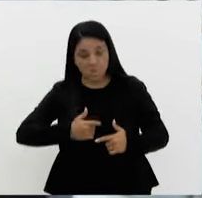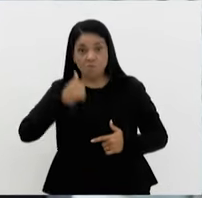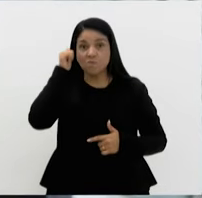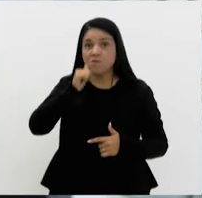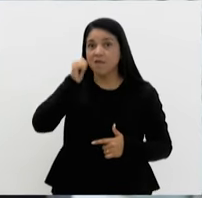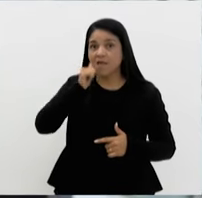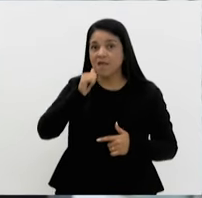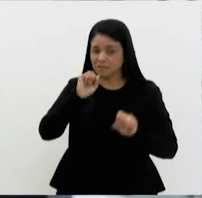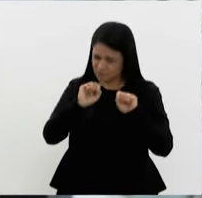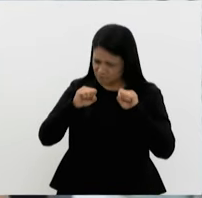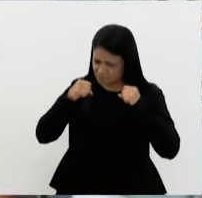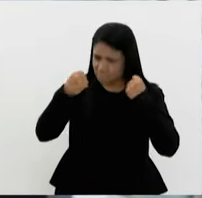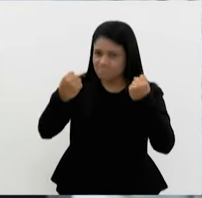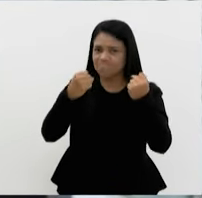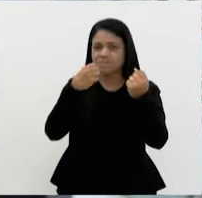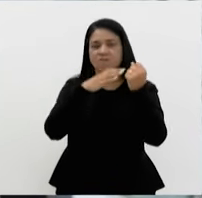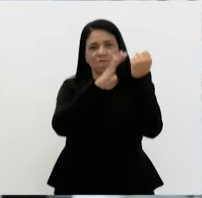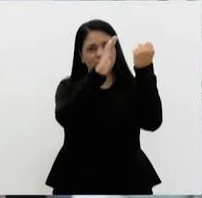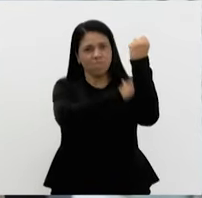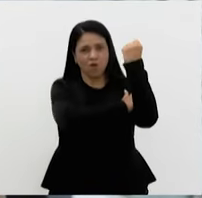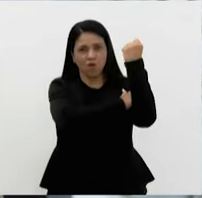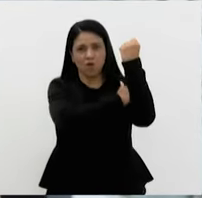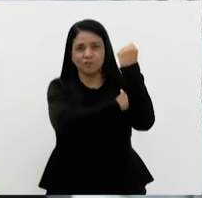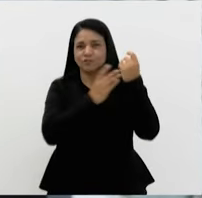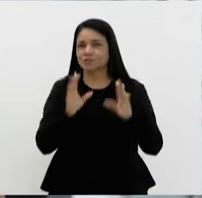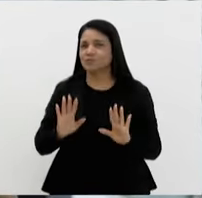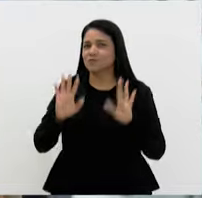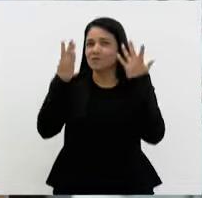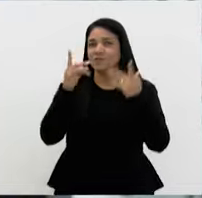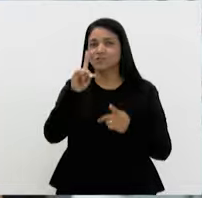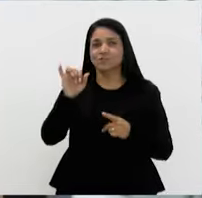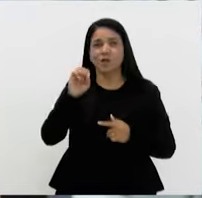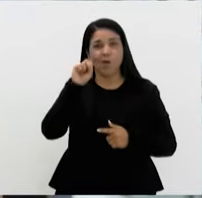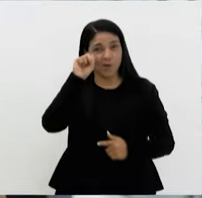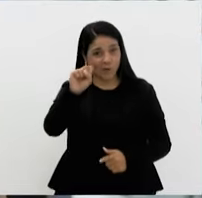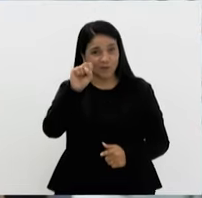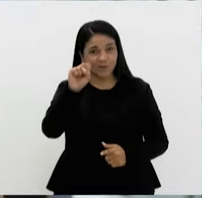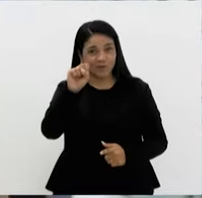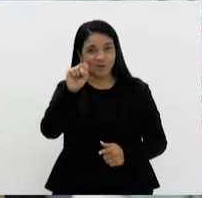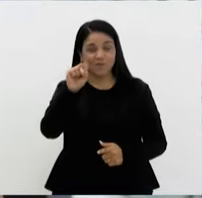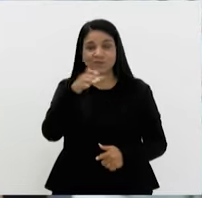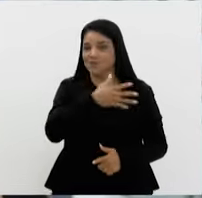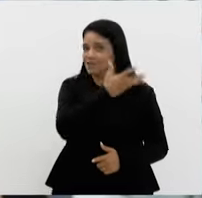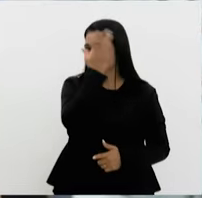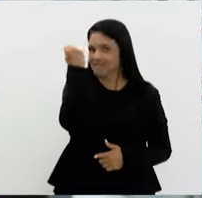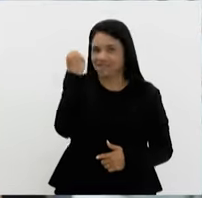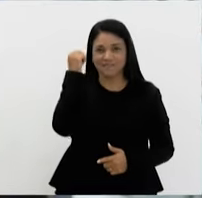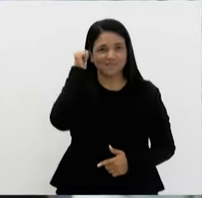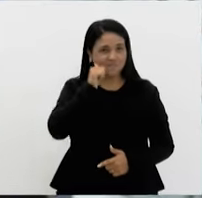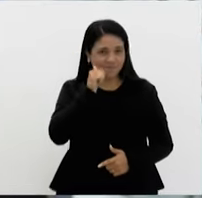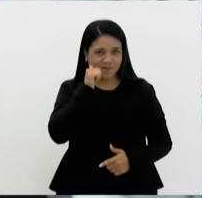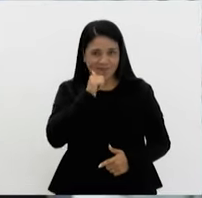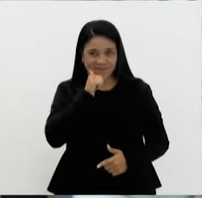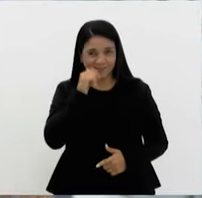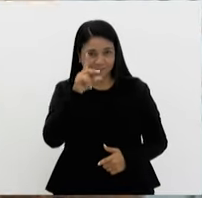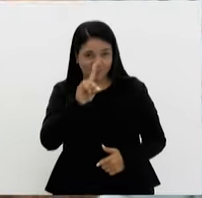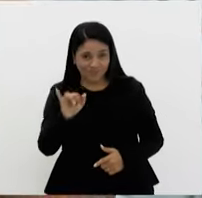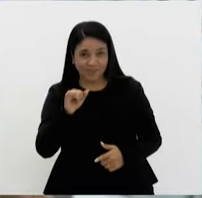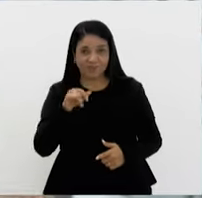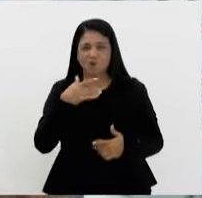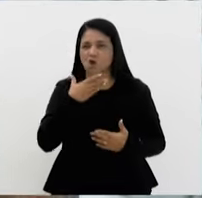fortes. Então vamos comemorar esse dia 8, mas sem esquecer o Dia da Mulher, que atura os homens que são chatos pra